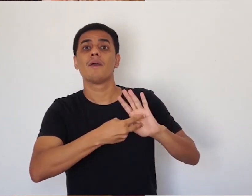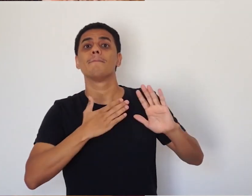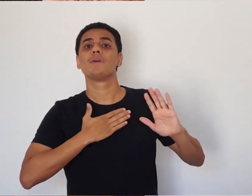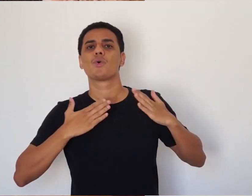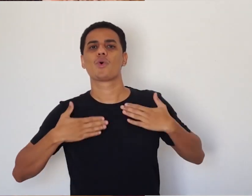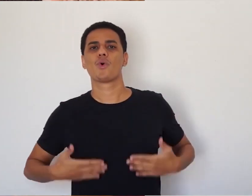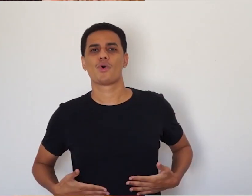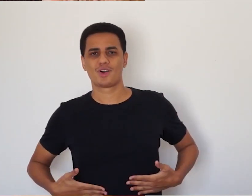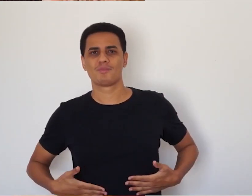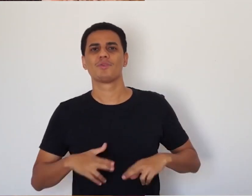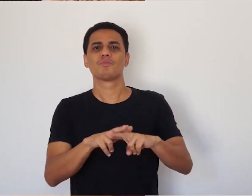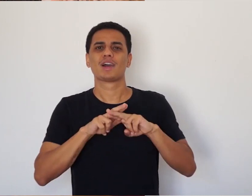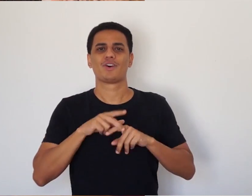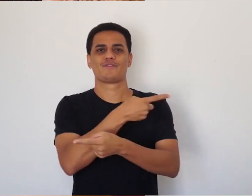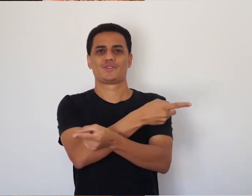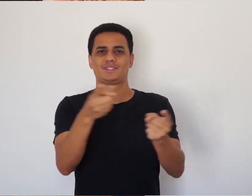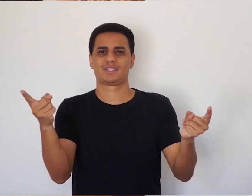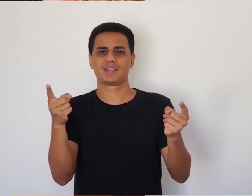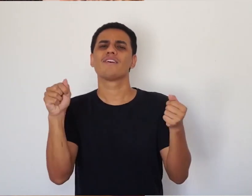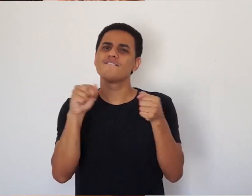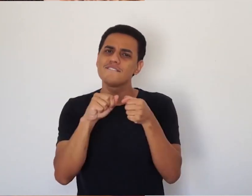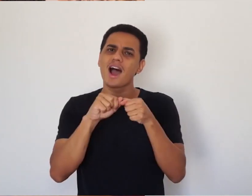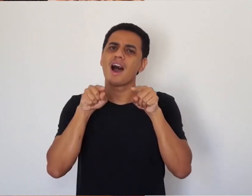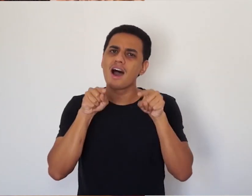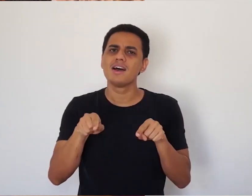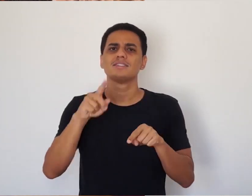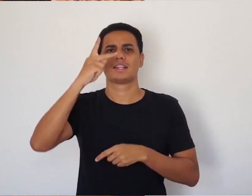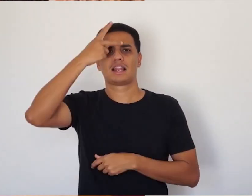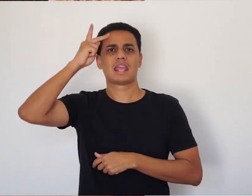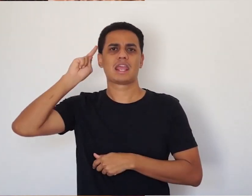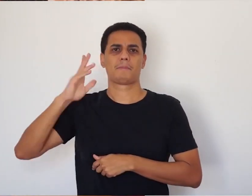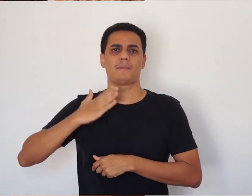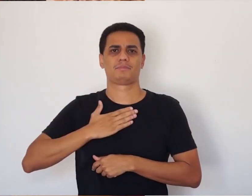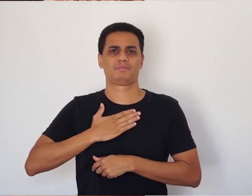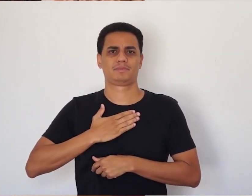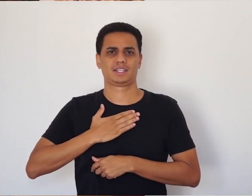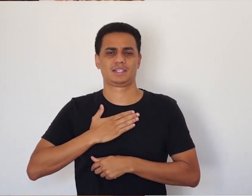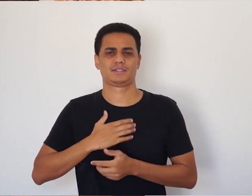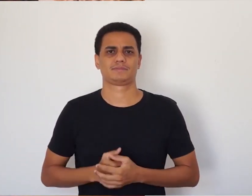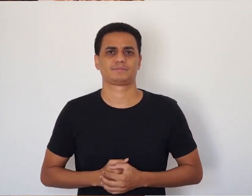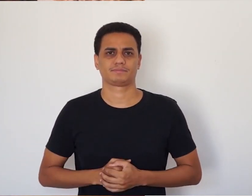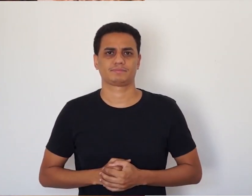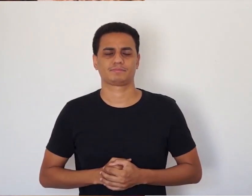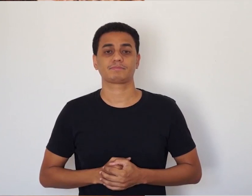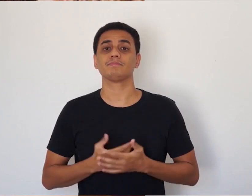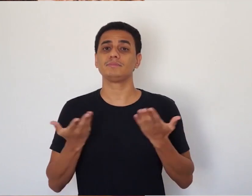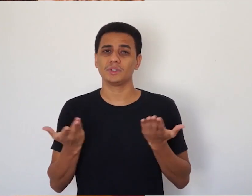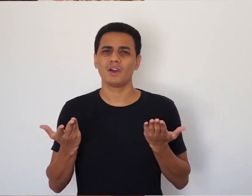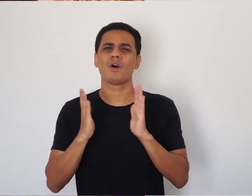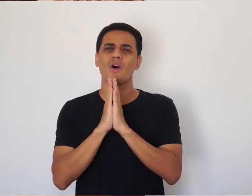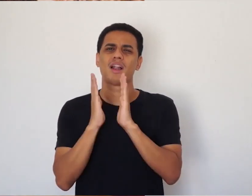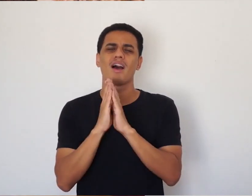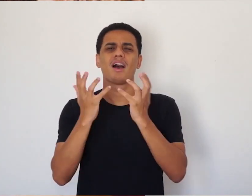corpo, dado em favor de vocês, façam isso em memória de mim. Eu